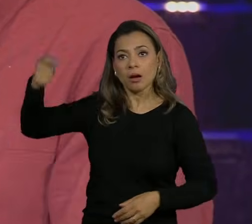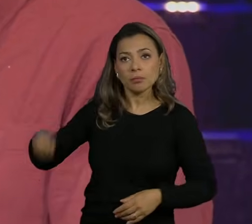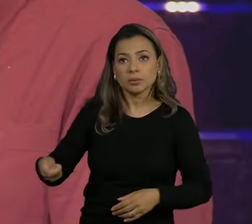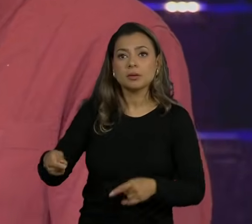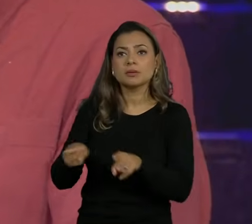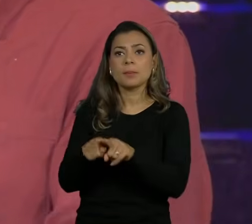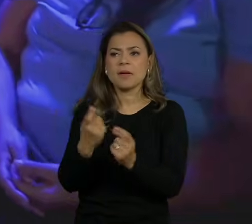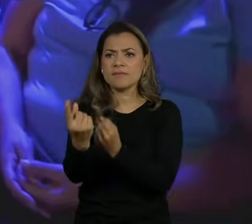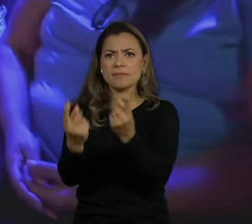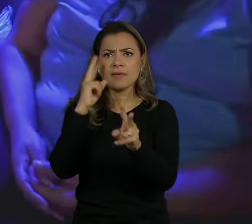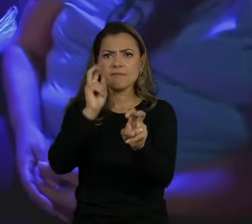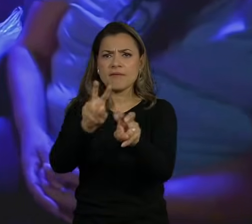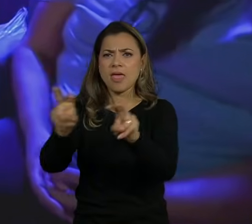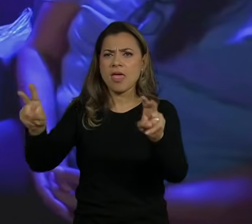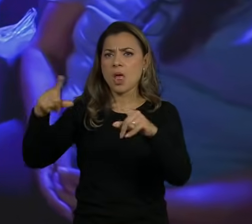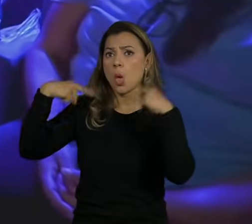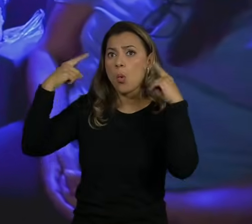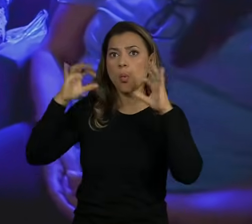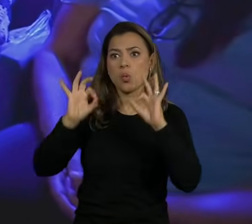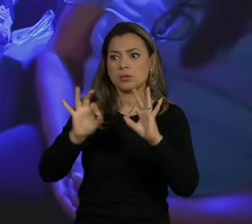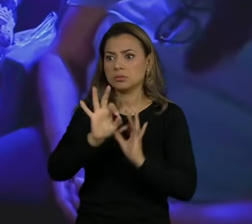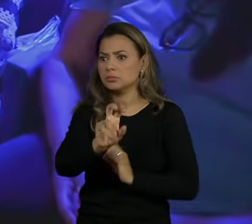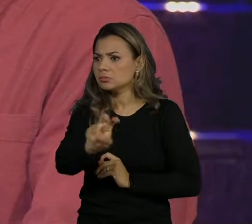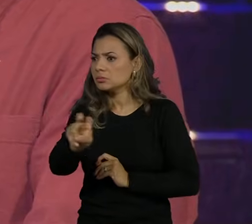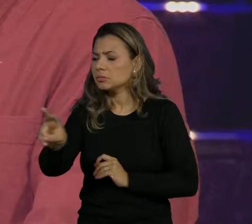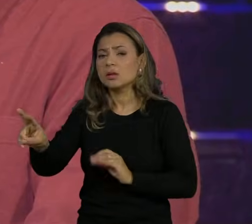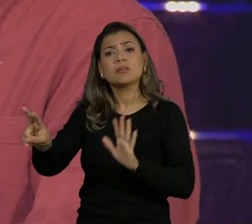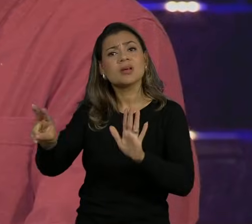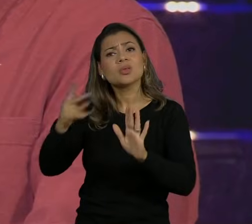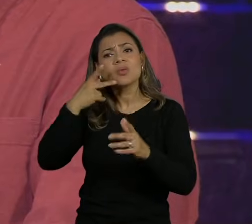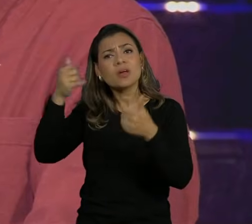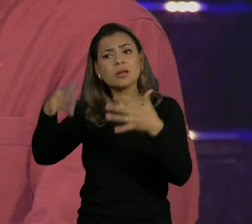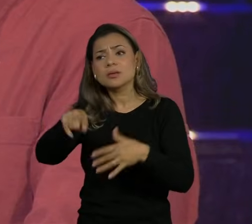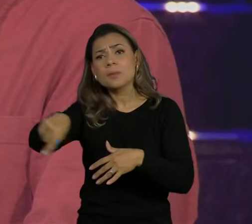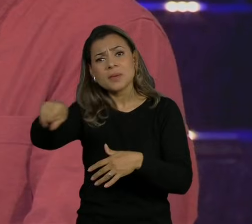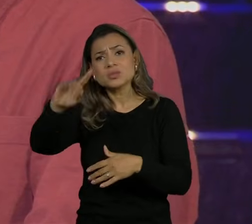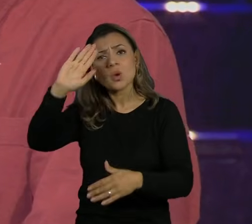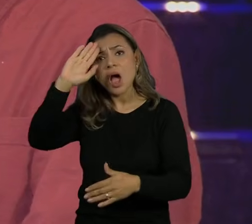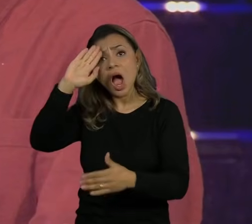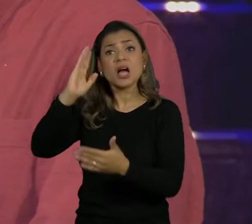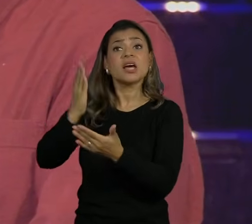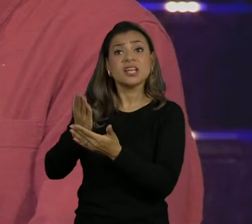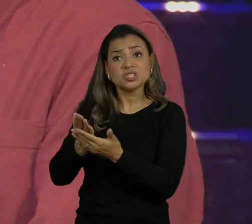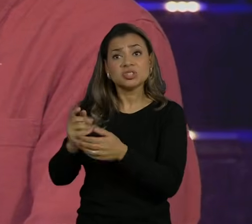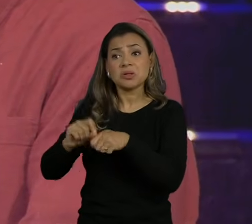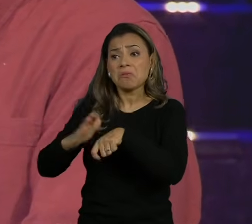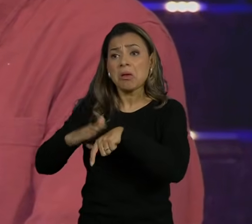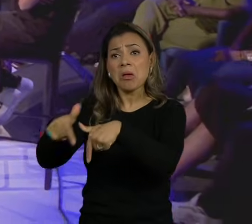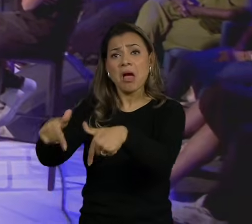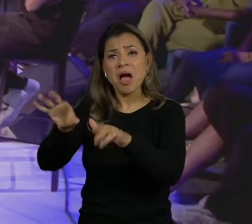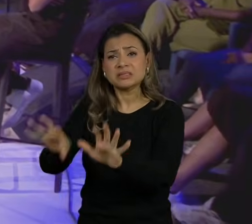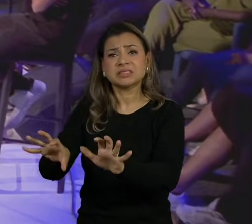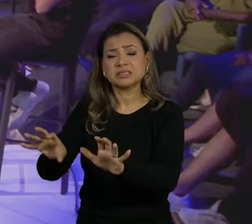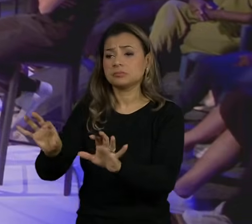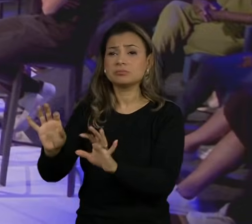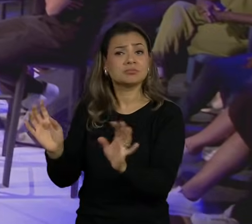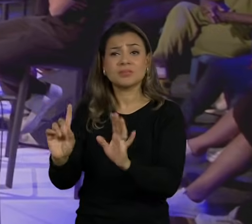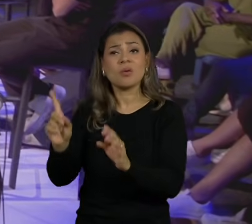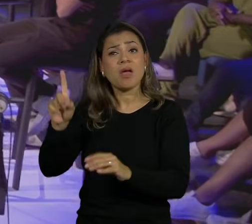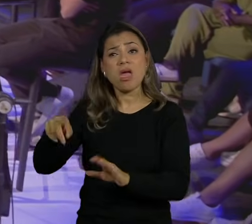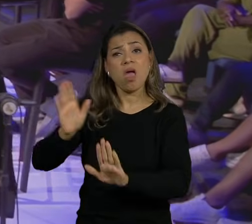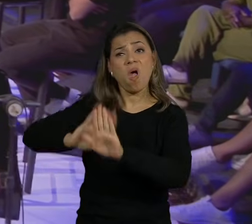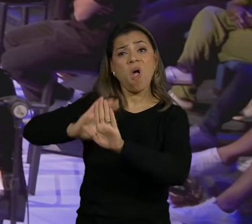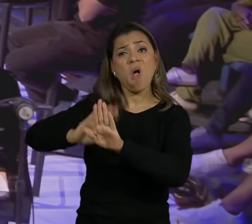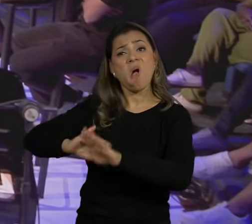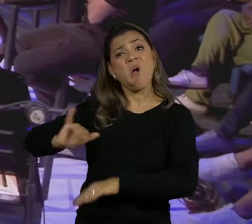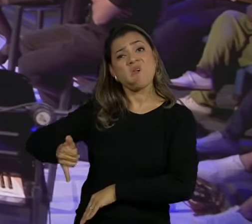que a gente viu, etc, etc, eu não acho que esse pessoal acredite no que ele faz. Eu acho que é mero oportunismo.